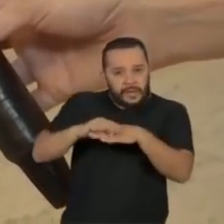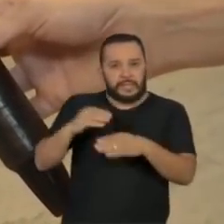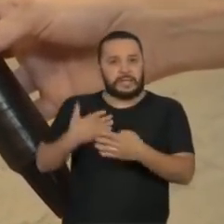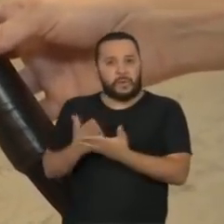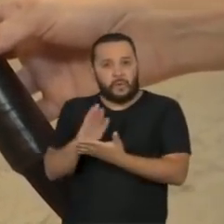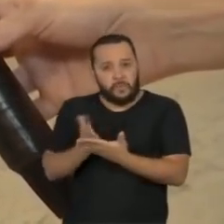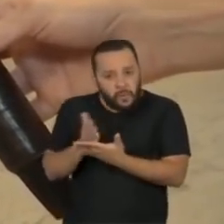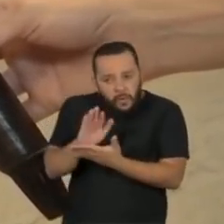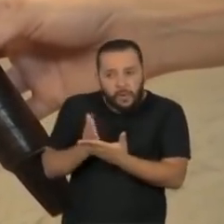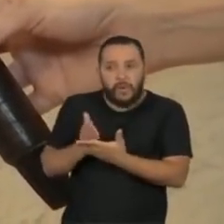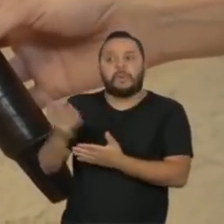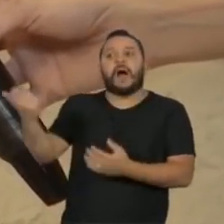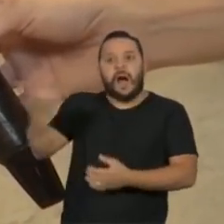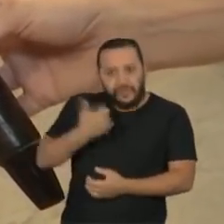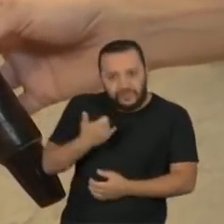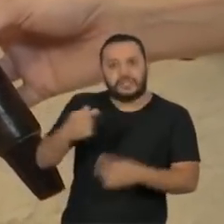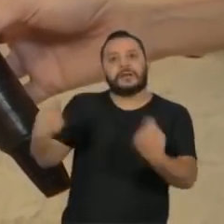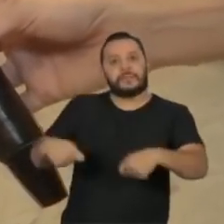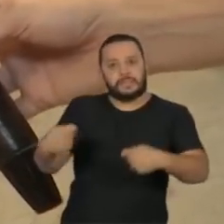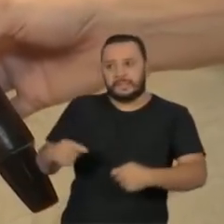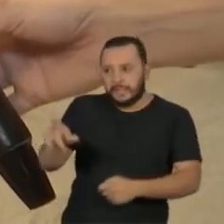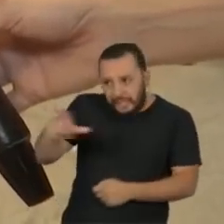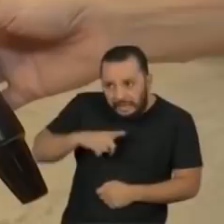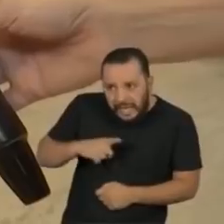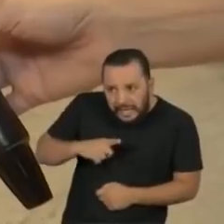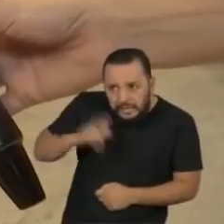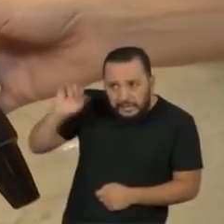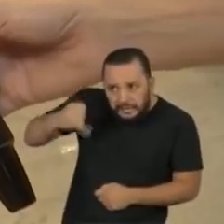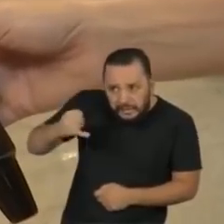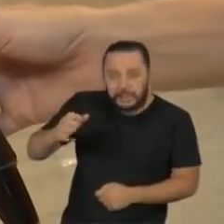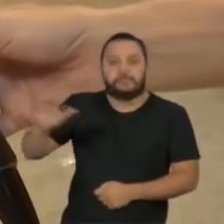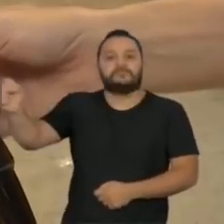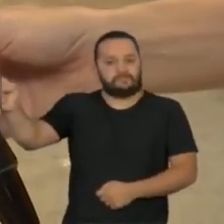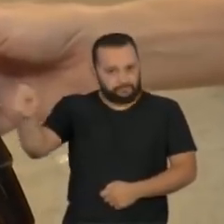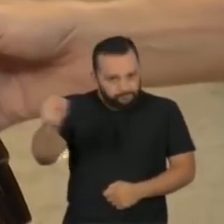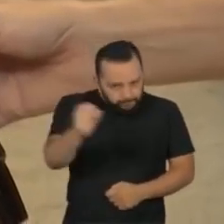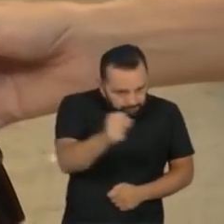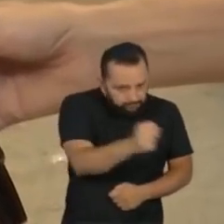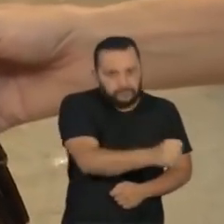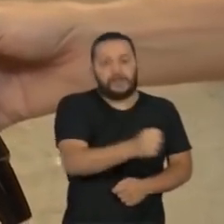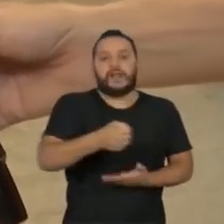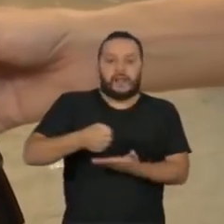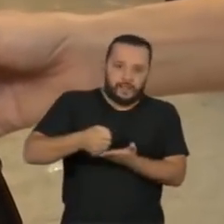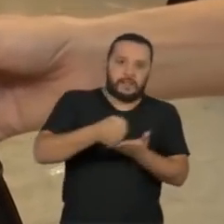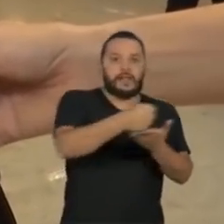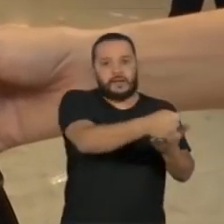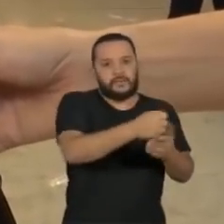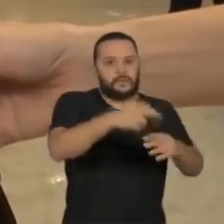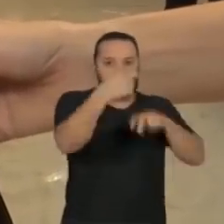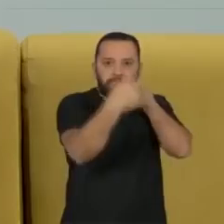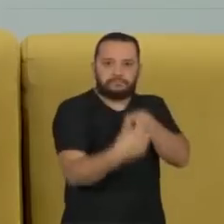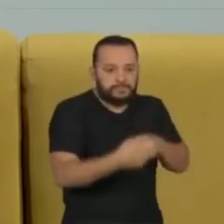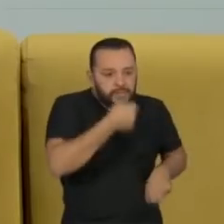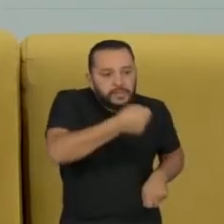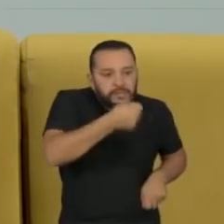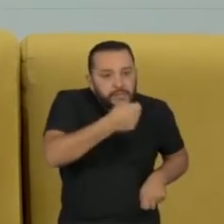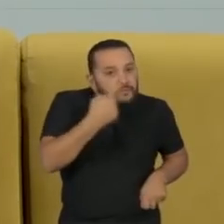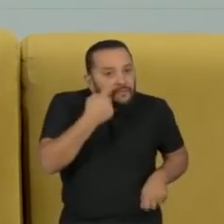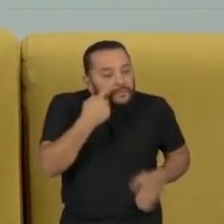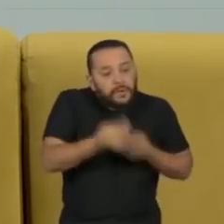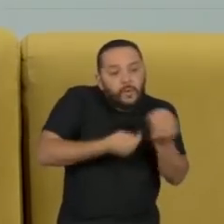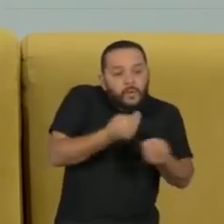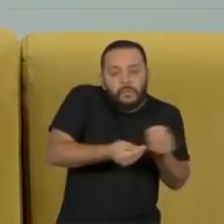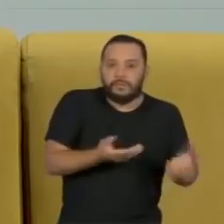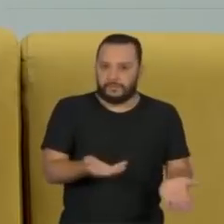durante a viagem. Identificado algum tipo de desconforto ou algum relato desse, aí sim a gente pode fazer uma entrevista mais direta.